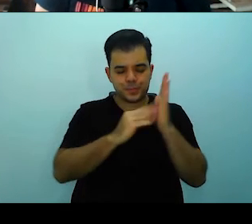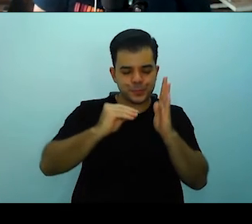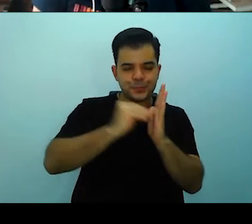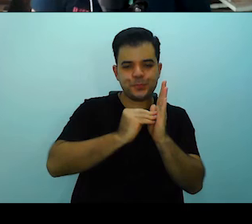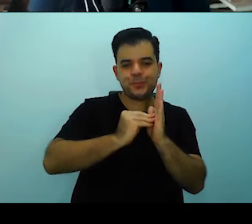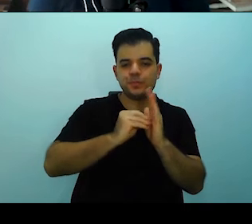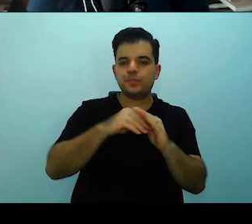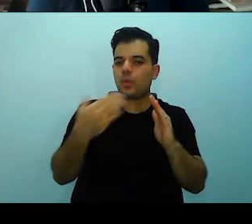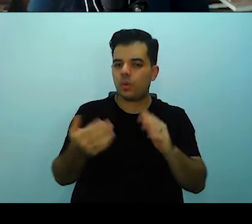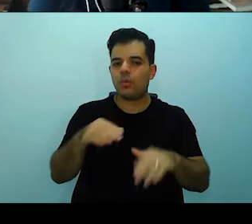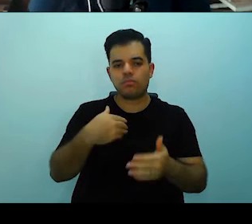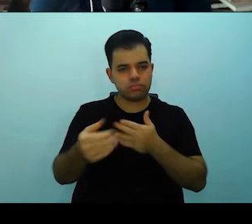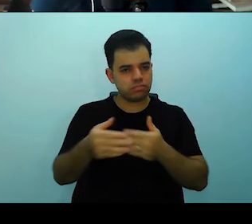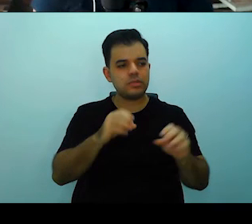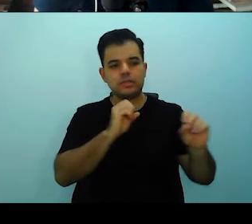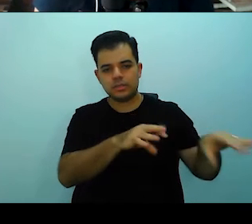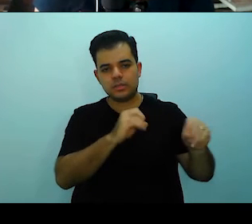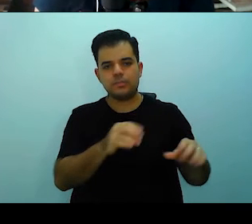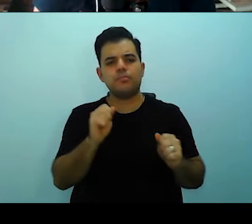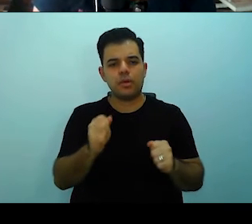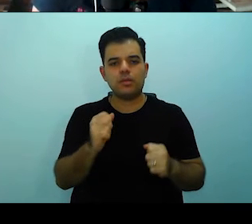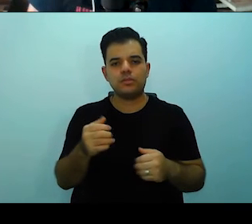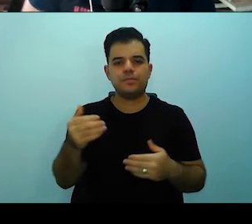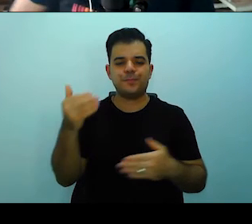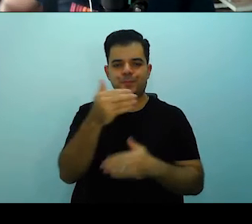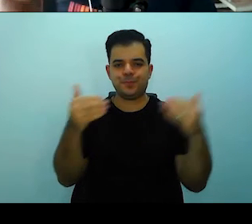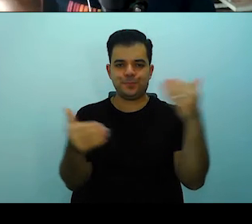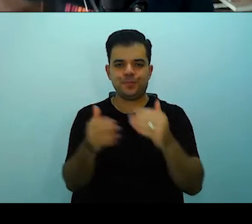passar. Pode passar, por favor, Gabi?